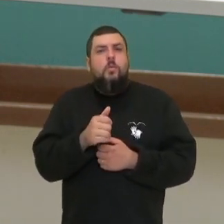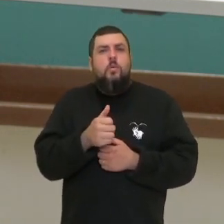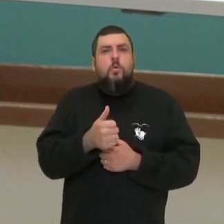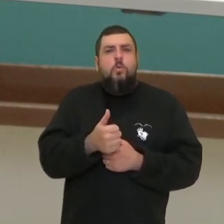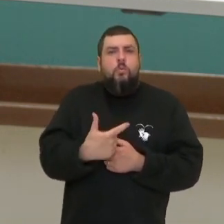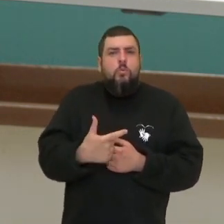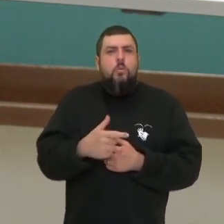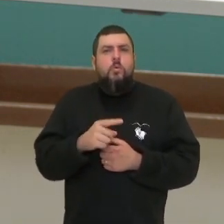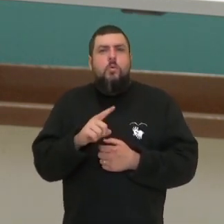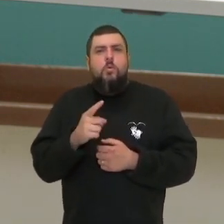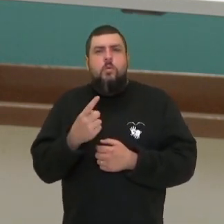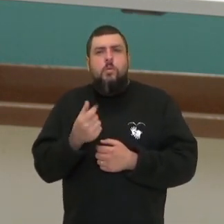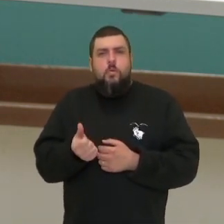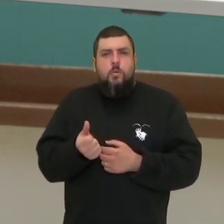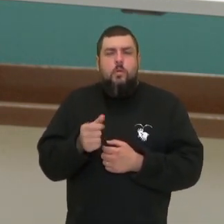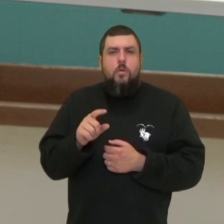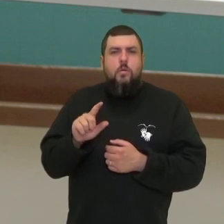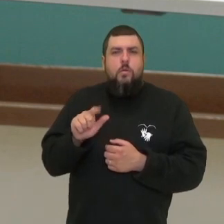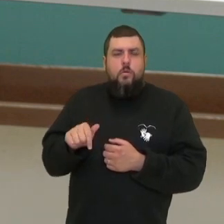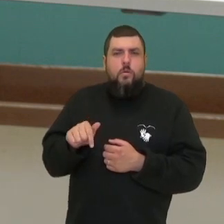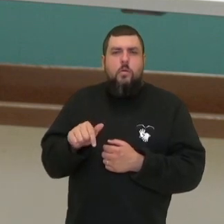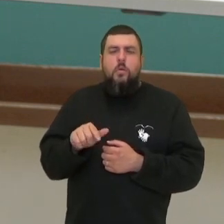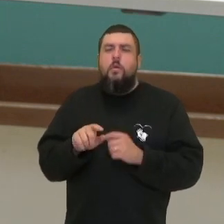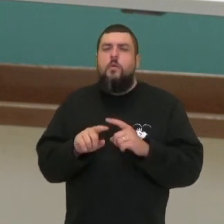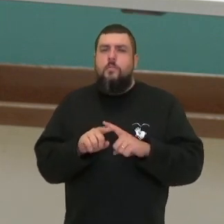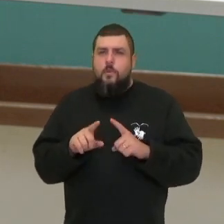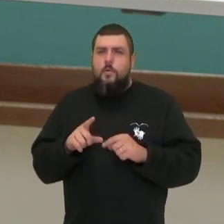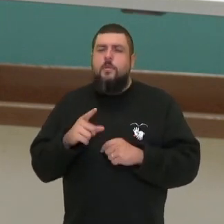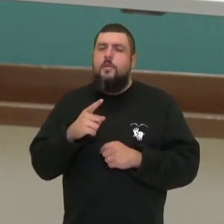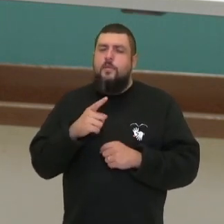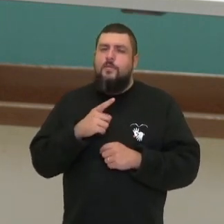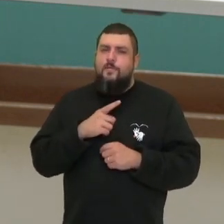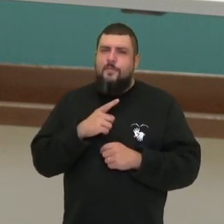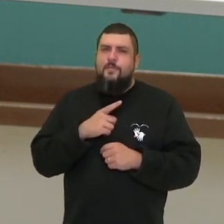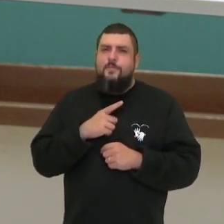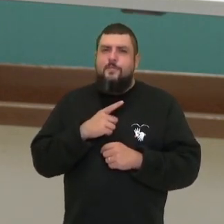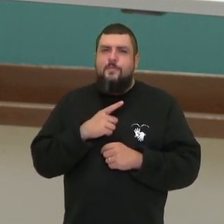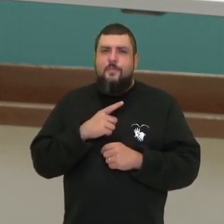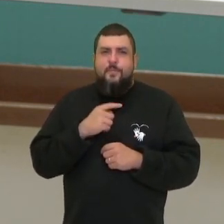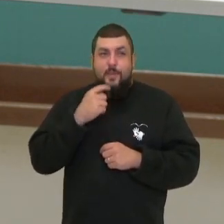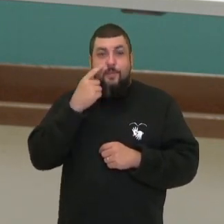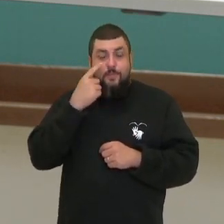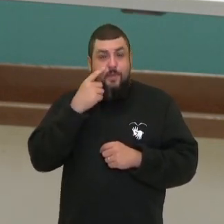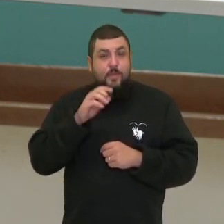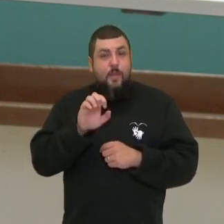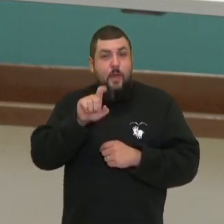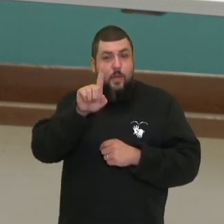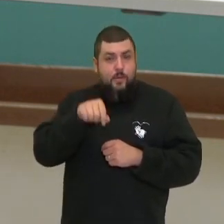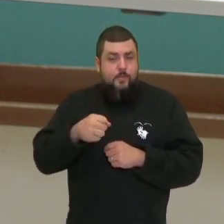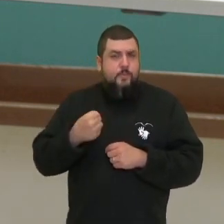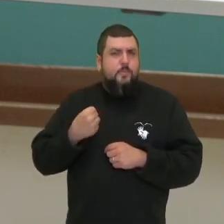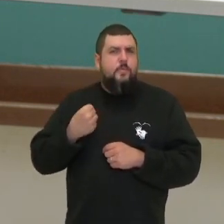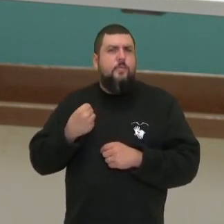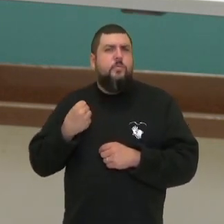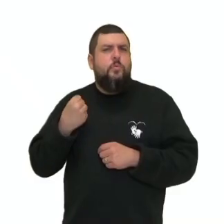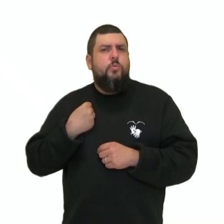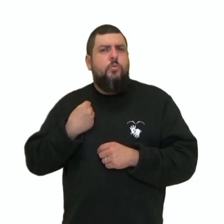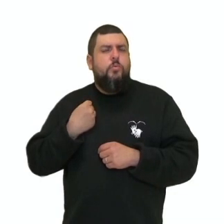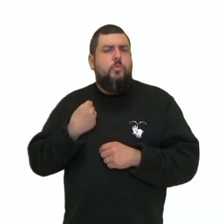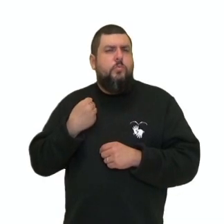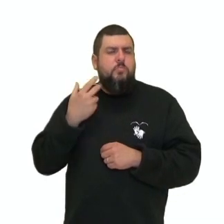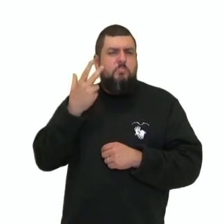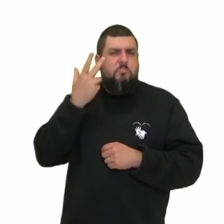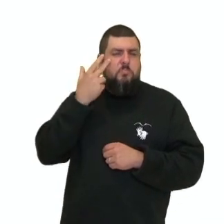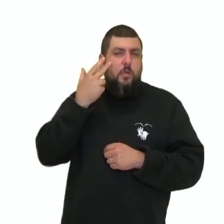estou encontrando nenhum padrão, mas ele existe sim. Olha só, são números naturais, cuja